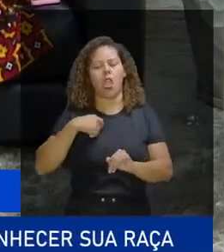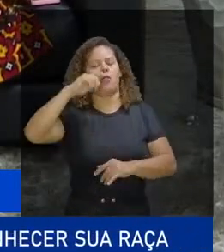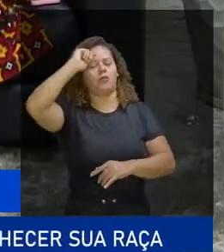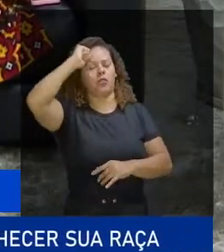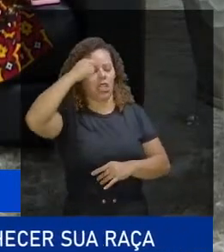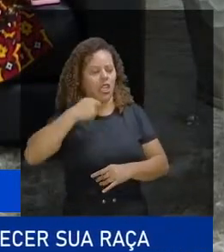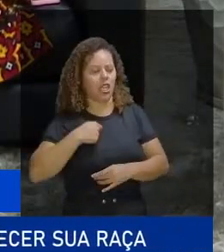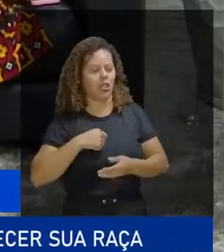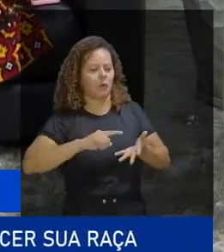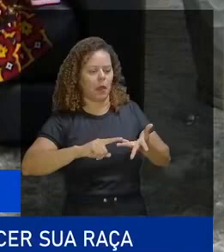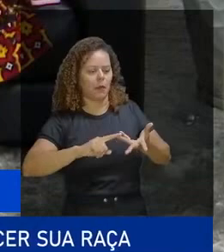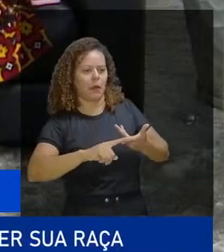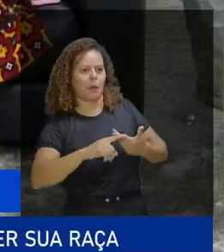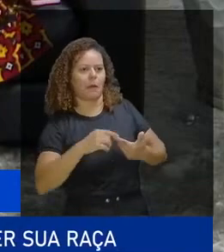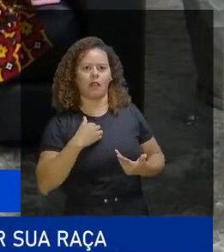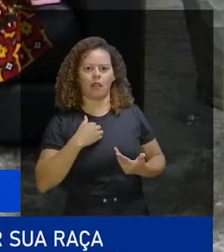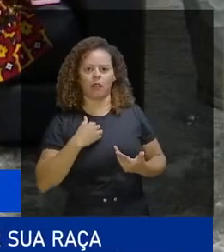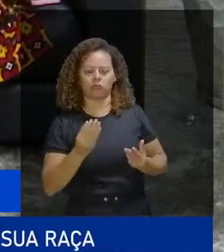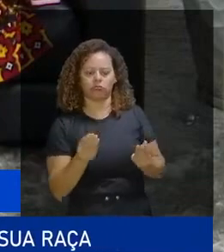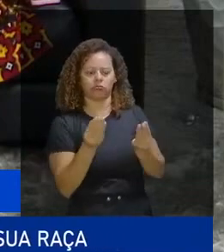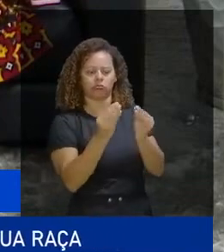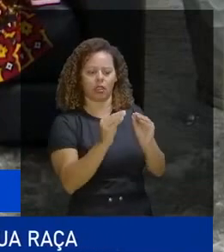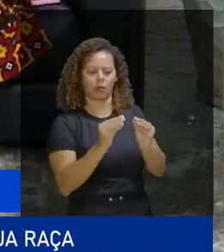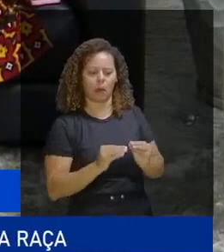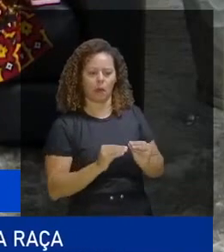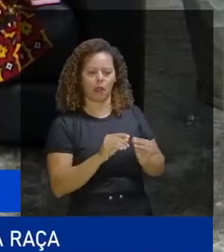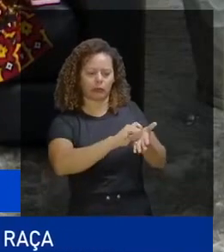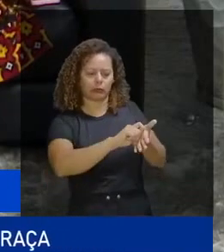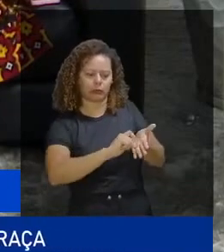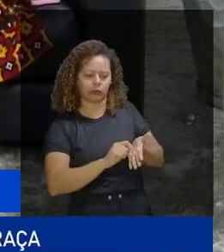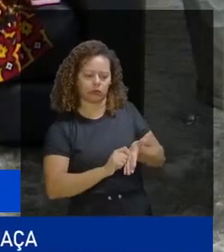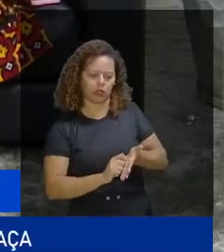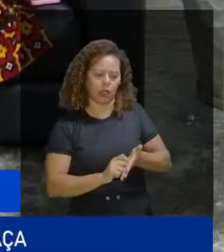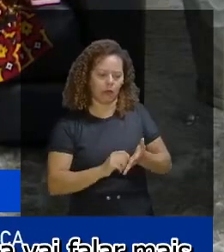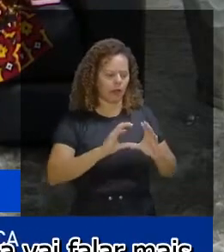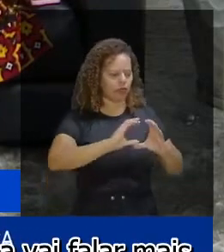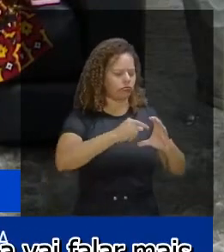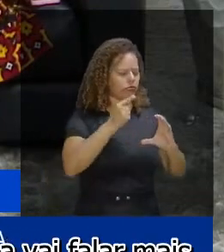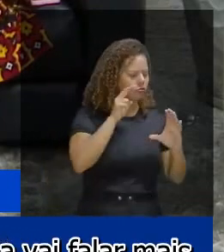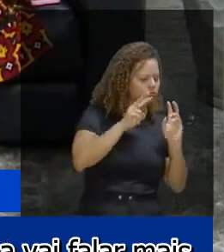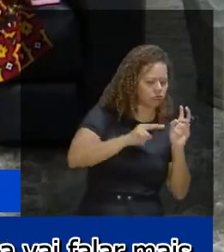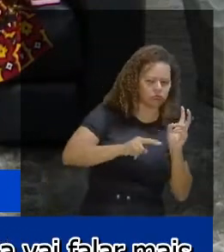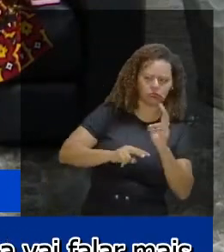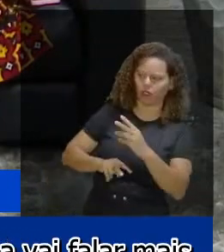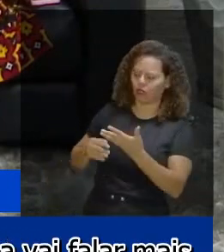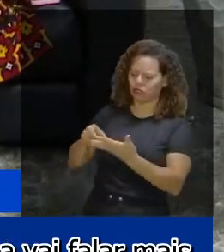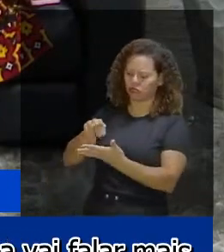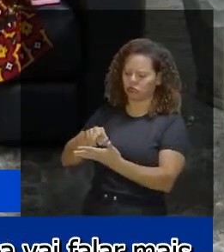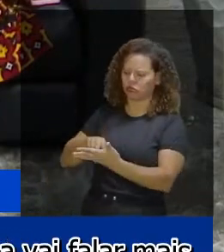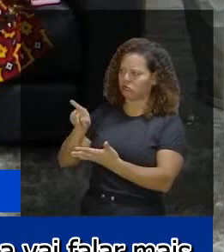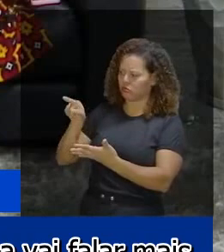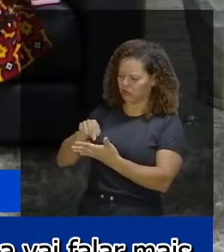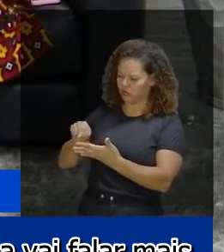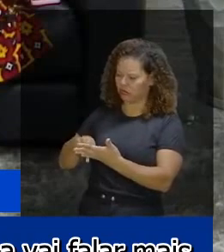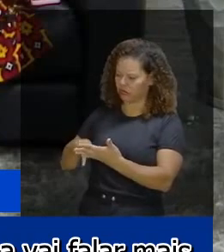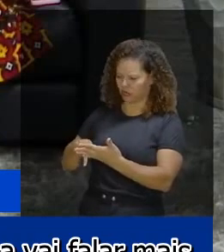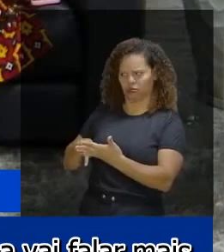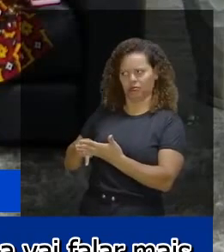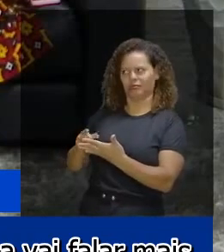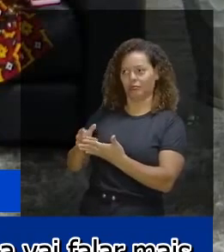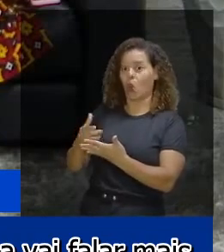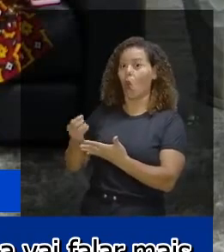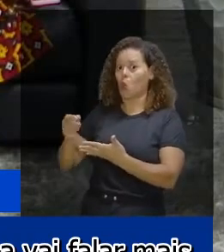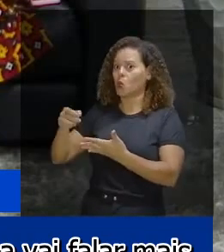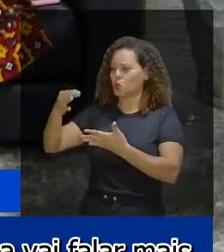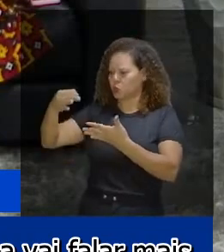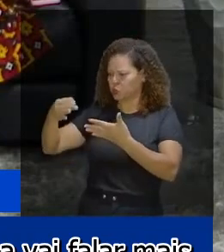se ele é negro realmente. É o partido que tem que fazer isso. Nós aqui, aderindo ao projeto, que daqui a pouco a Cristina vai